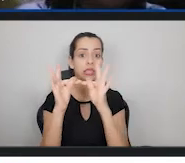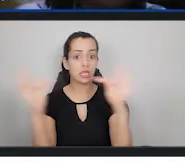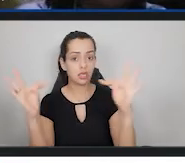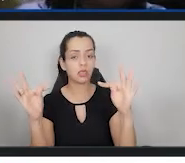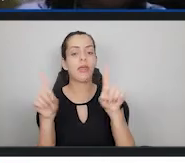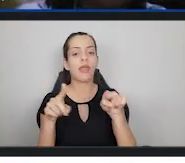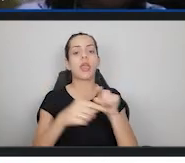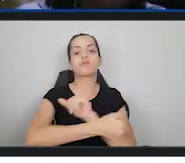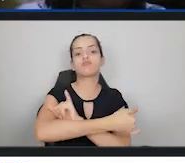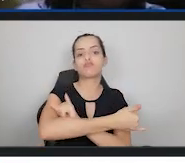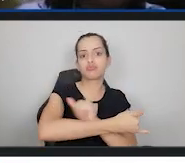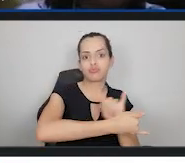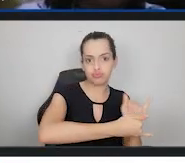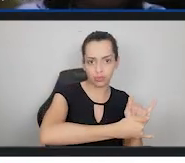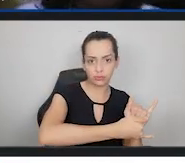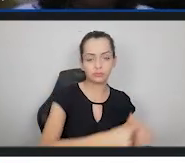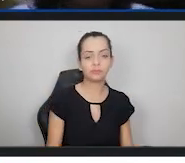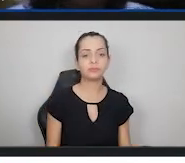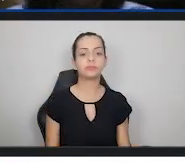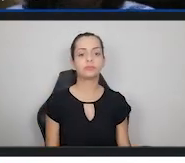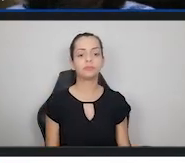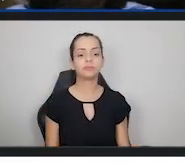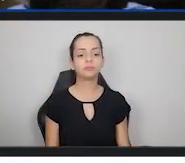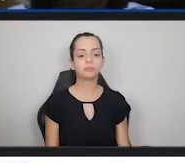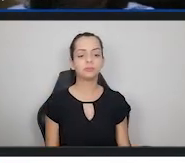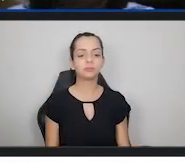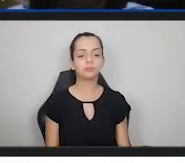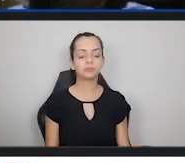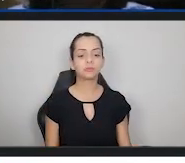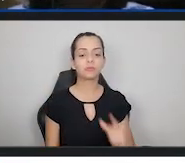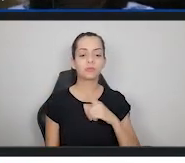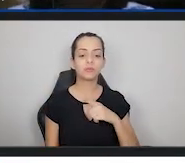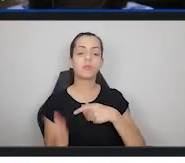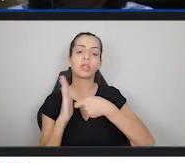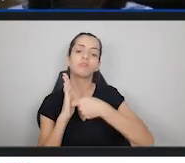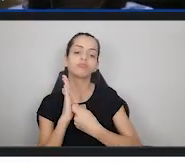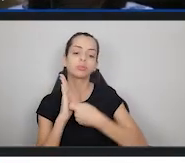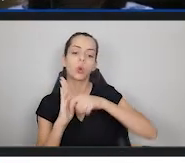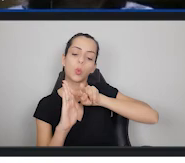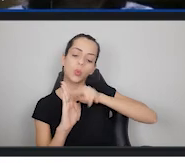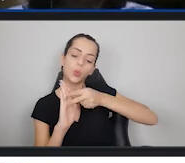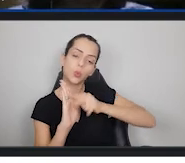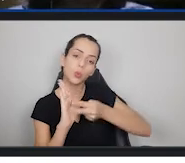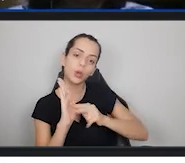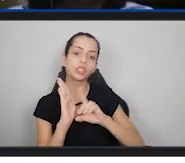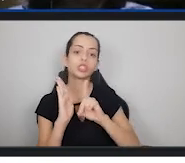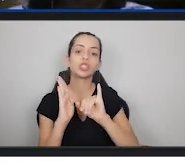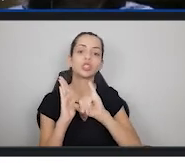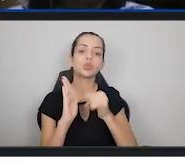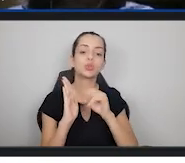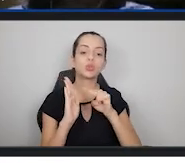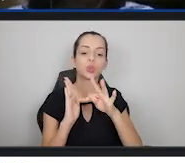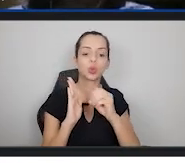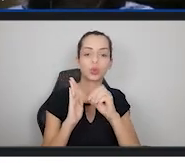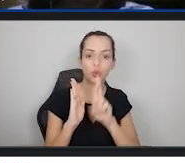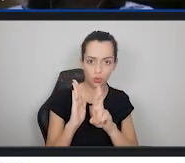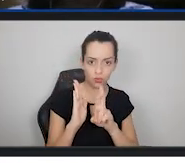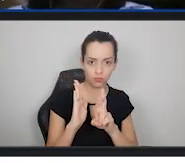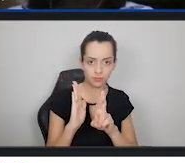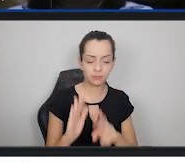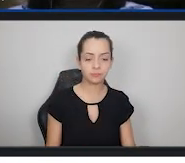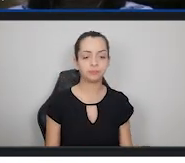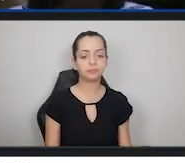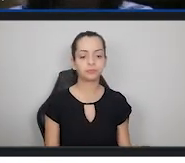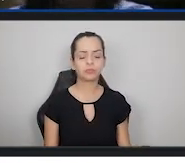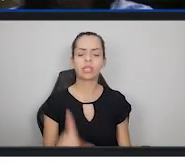tá aqui esse elemento aqui, a seccionadora. Tenho aqui os transformadores, né, TP e TC, para fazer medição de